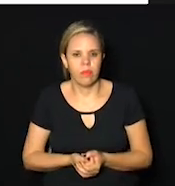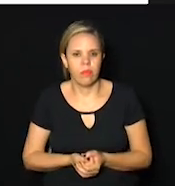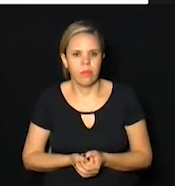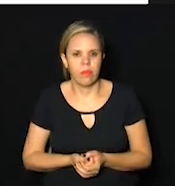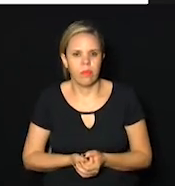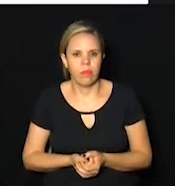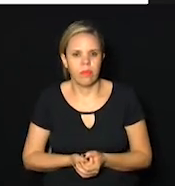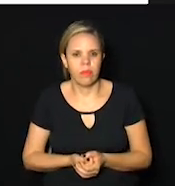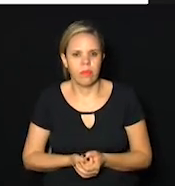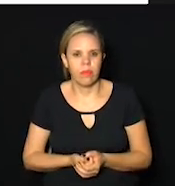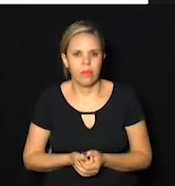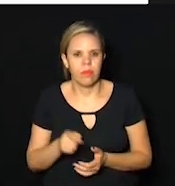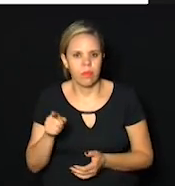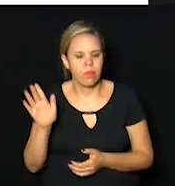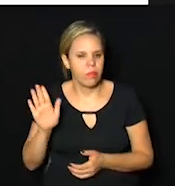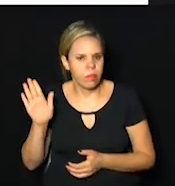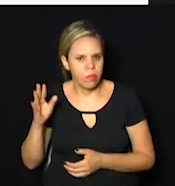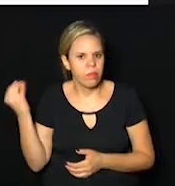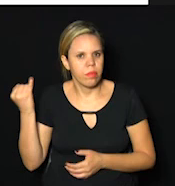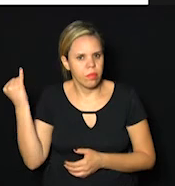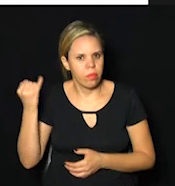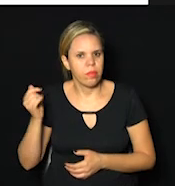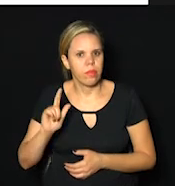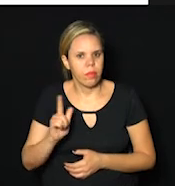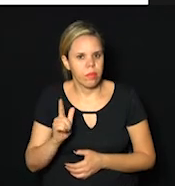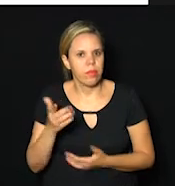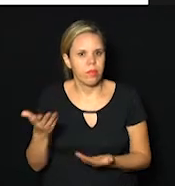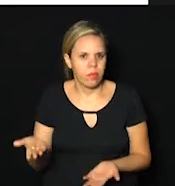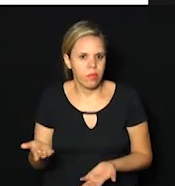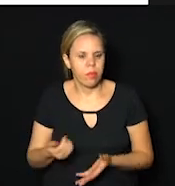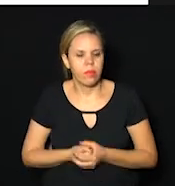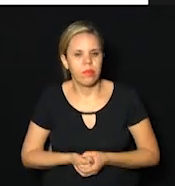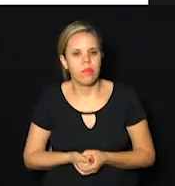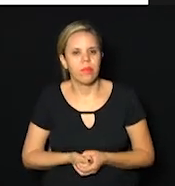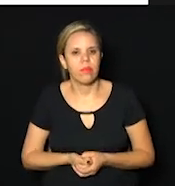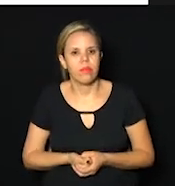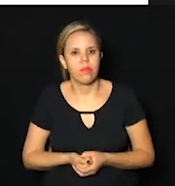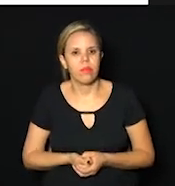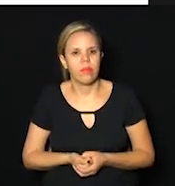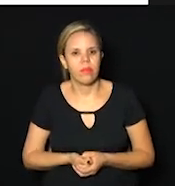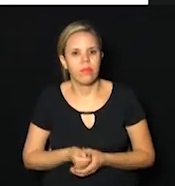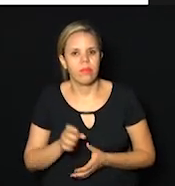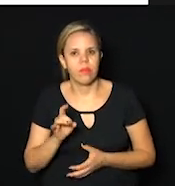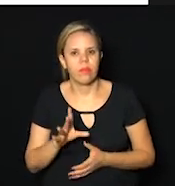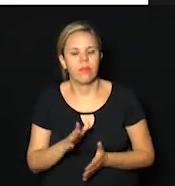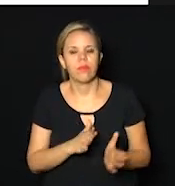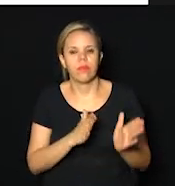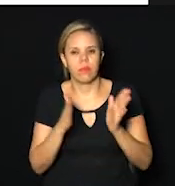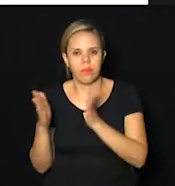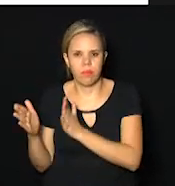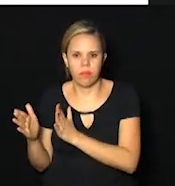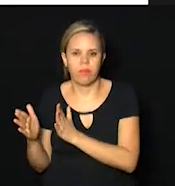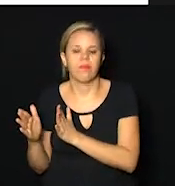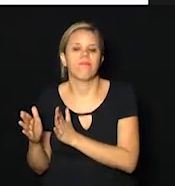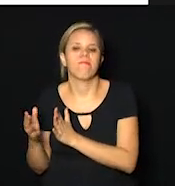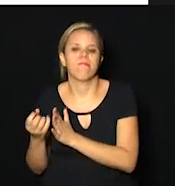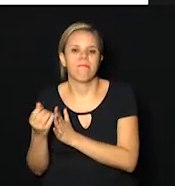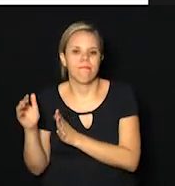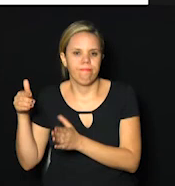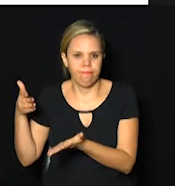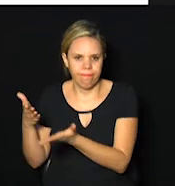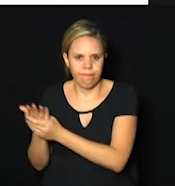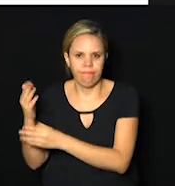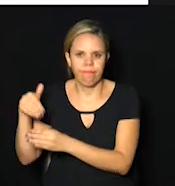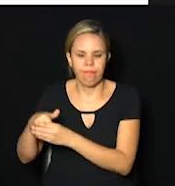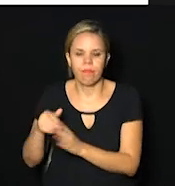Agora, ser eleito é importante? Claro que é. Mas ser eleito é só uma parte. Ter um